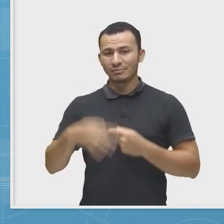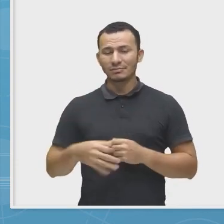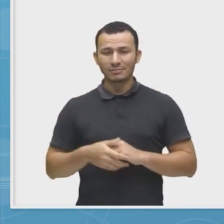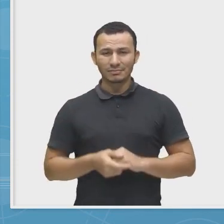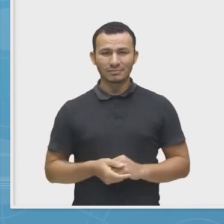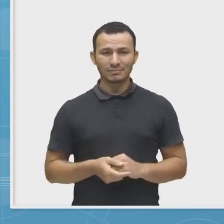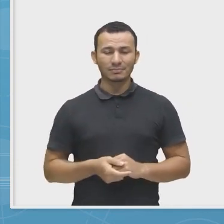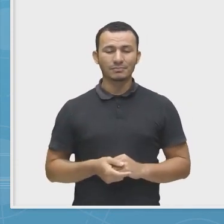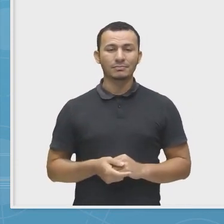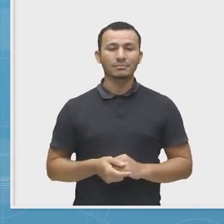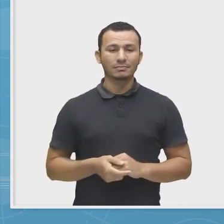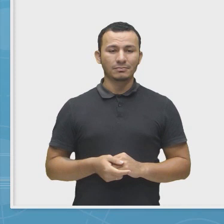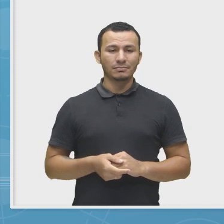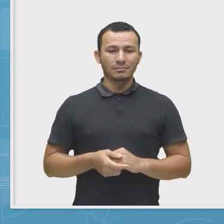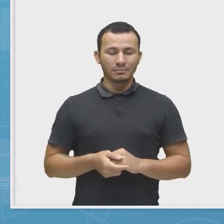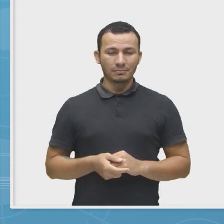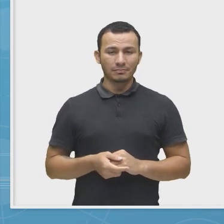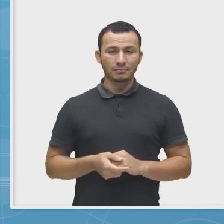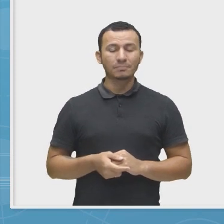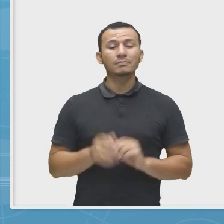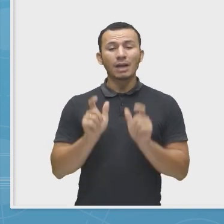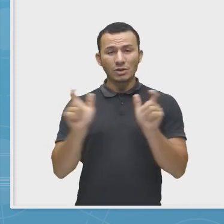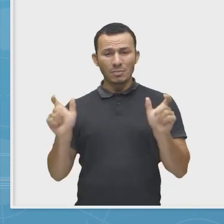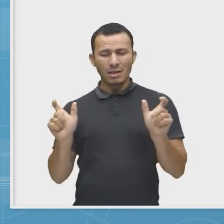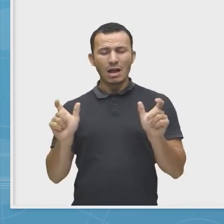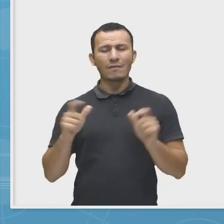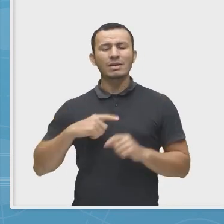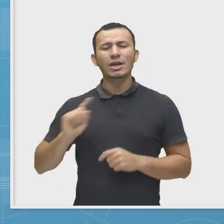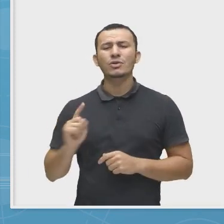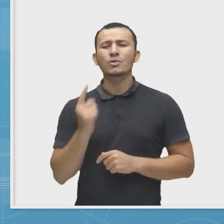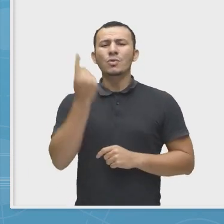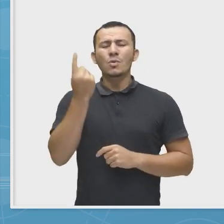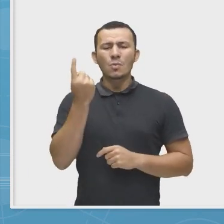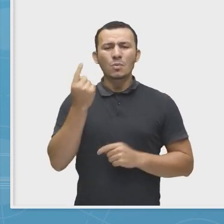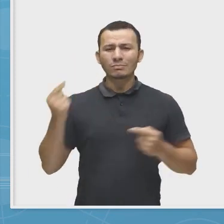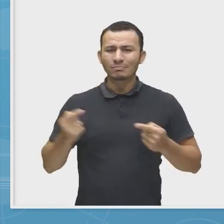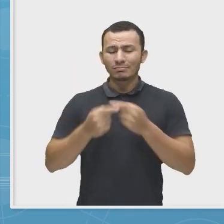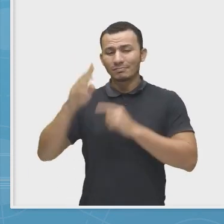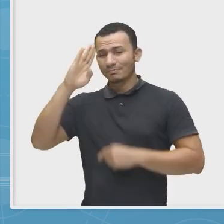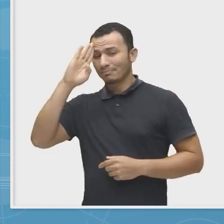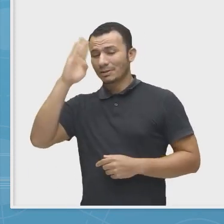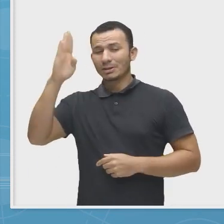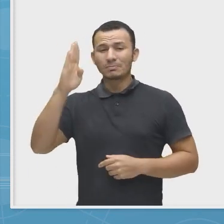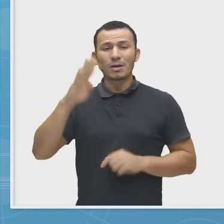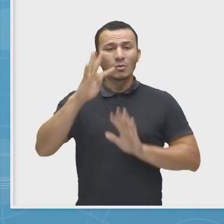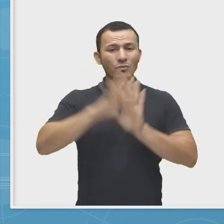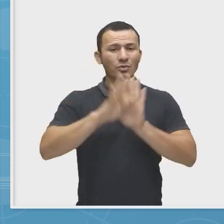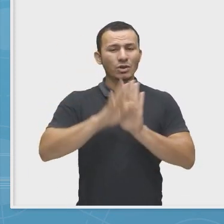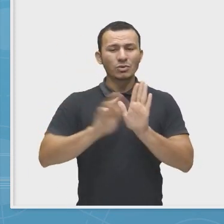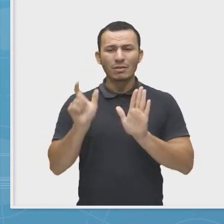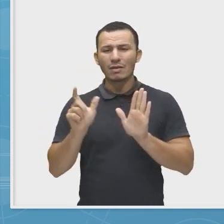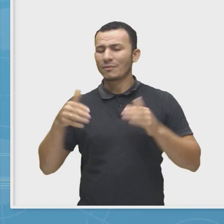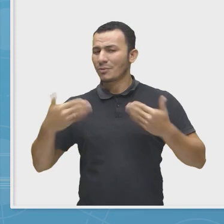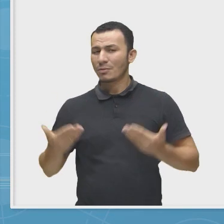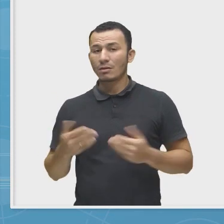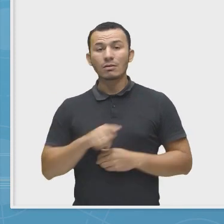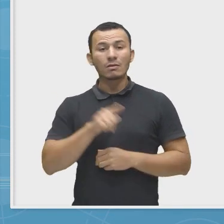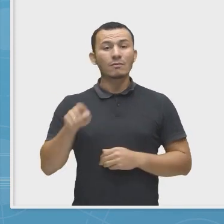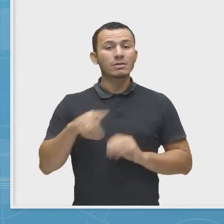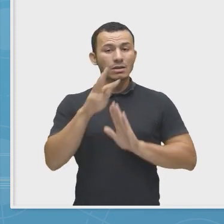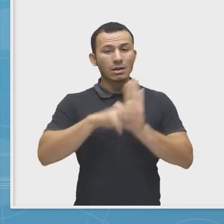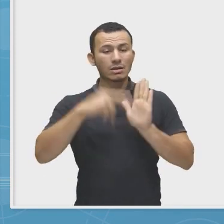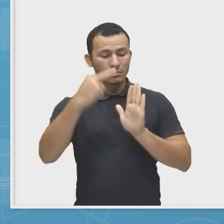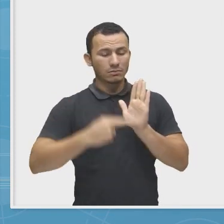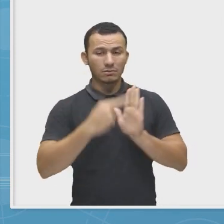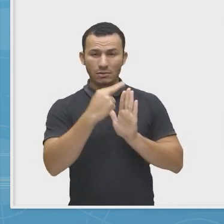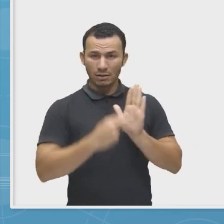lá. Dos provérbios a seguir, assinale aquele que sintetiza a ideia principal do texto. Então, vocês vão ler o que está escrito no